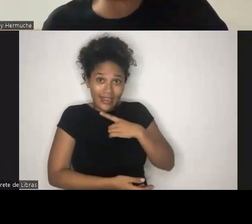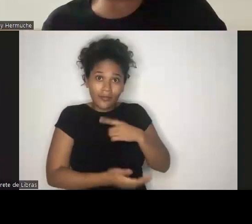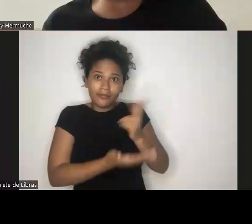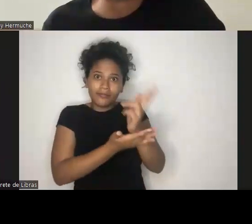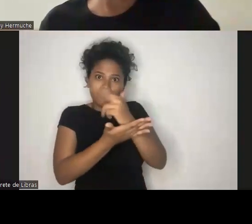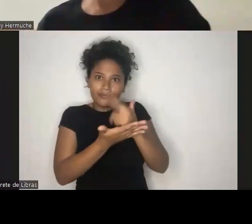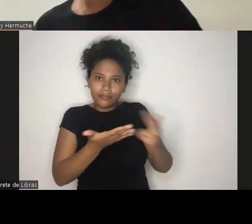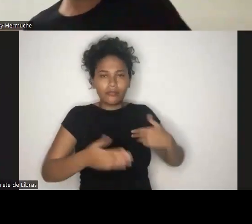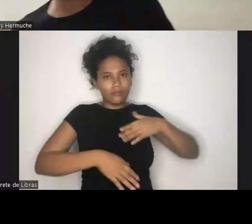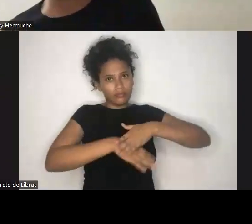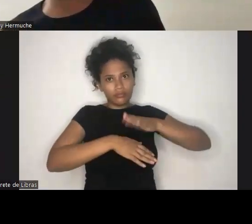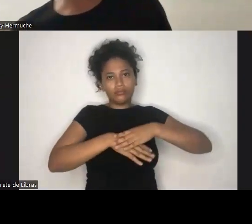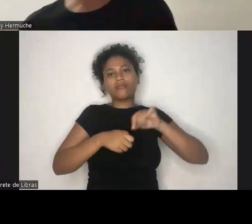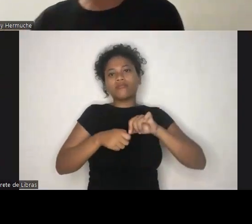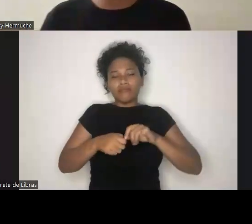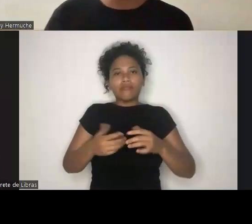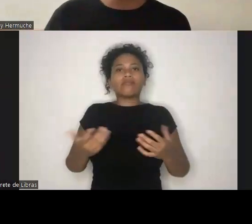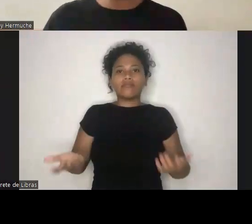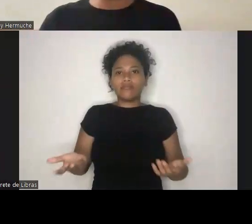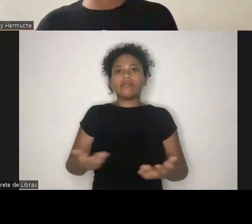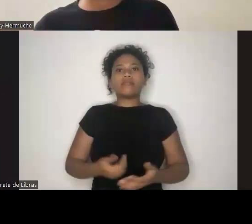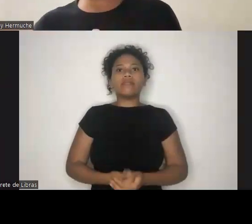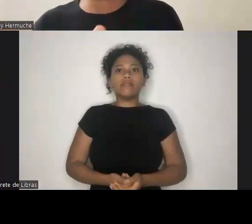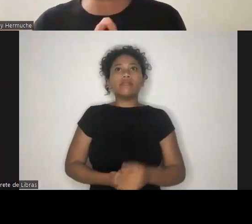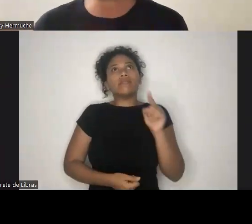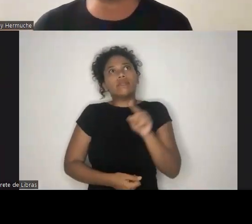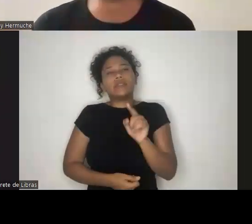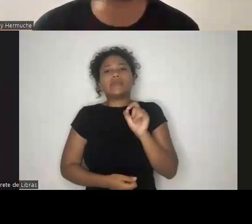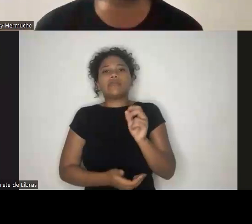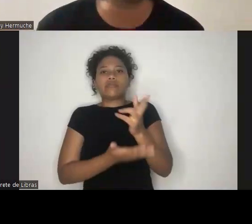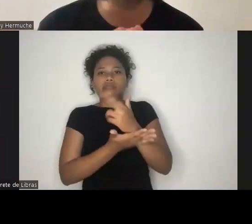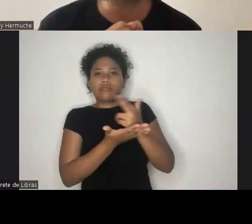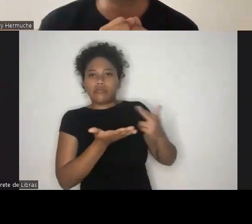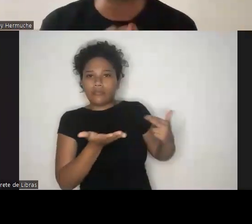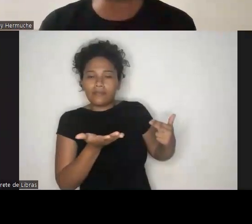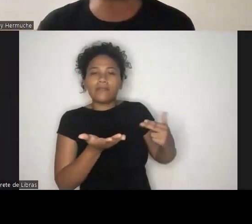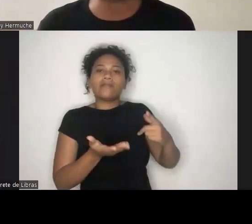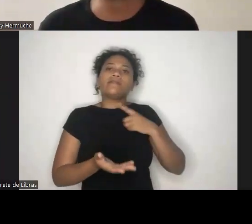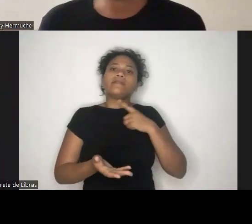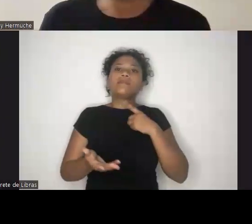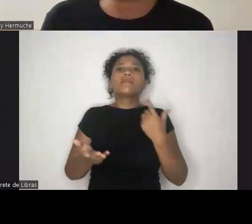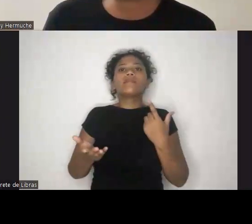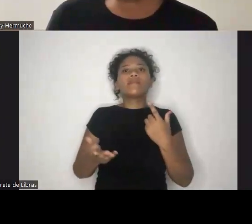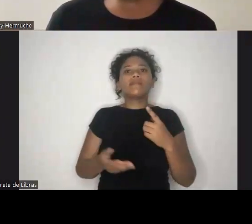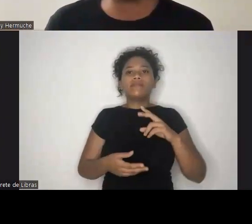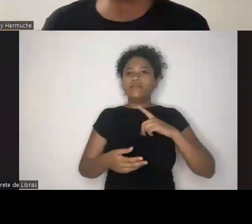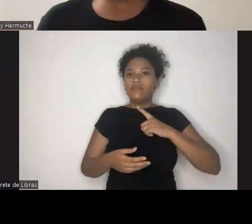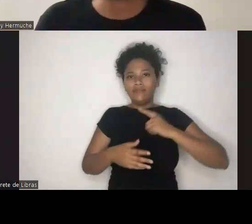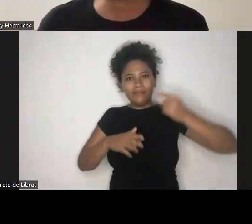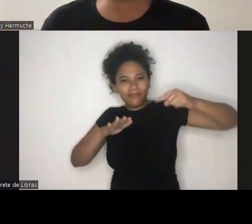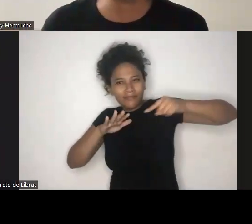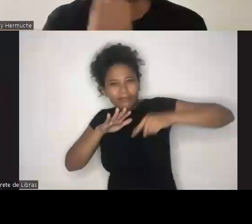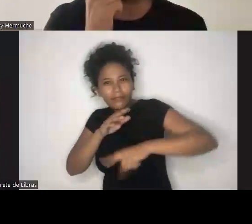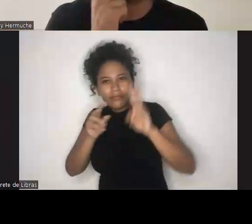sou eu que faço também então assim é um desenho que já traz todo o DNA é visual